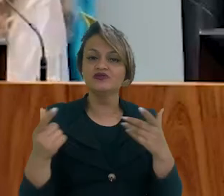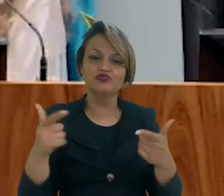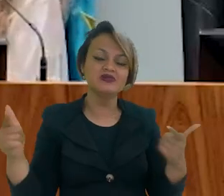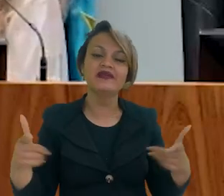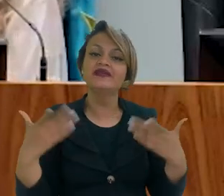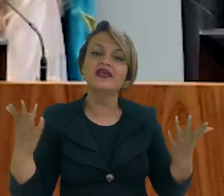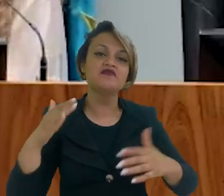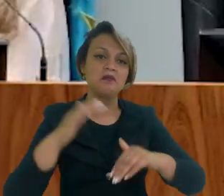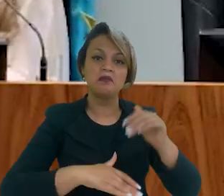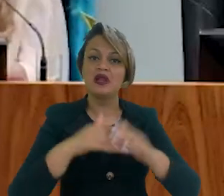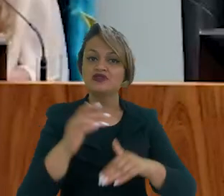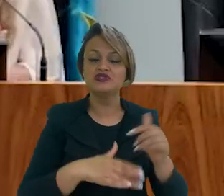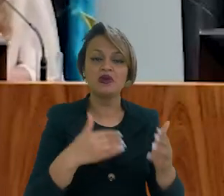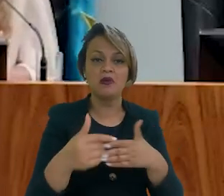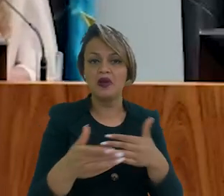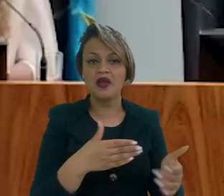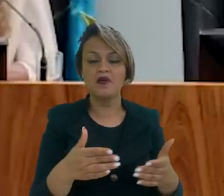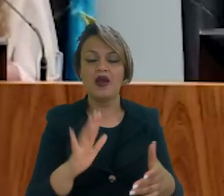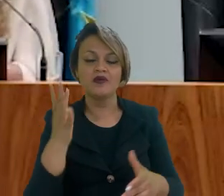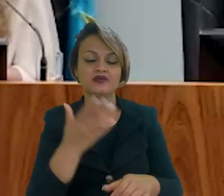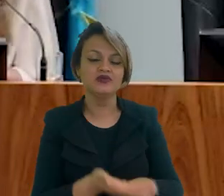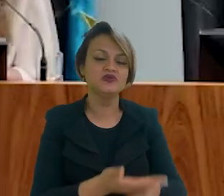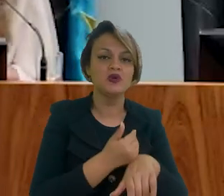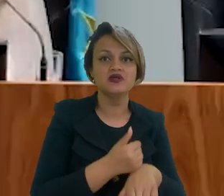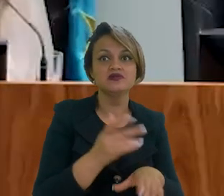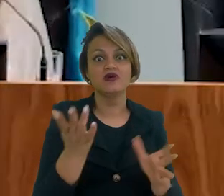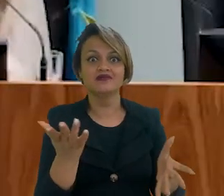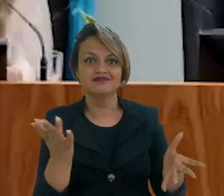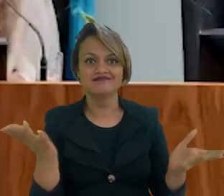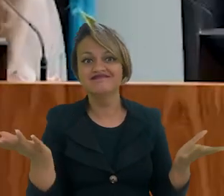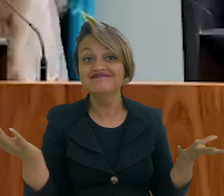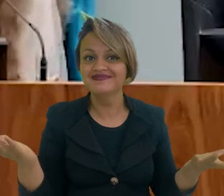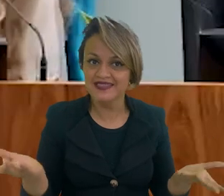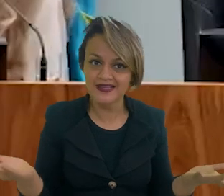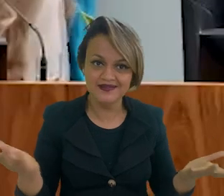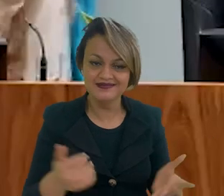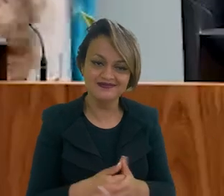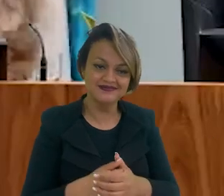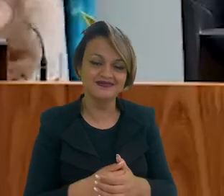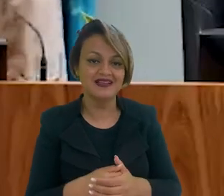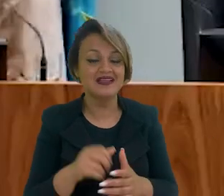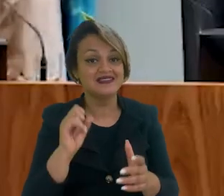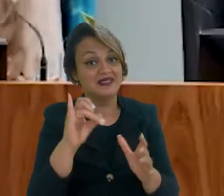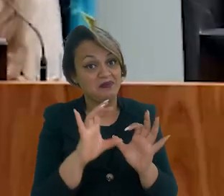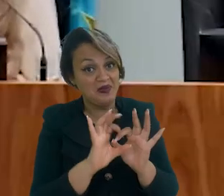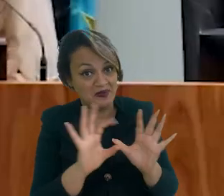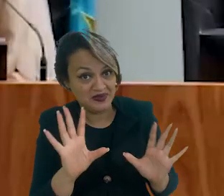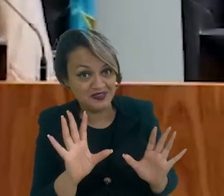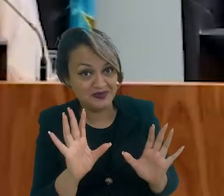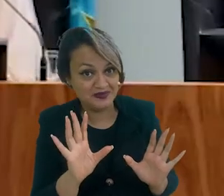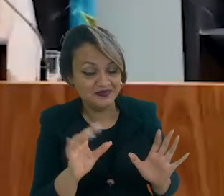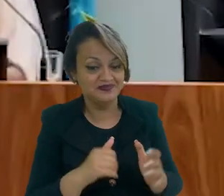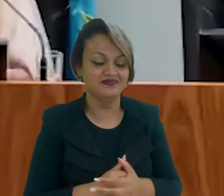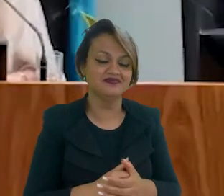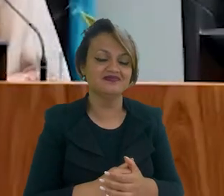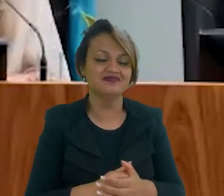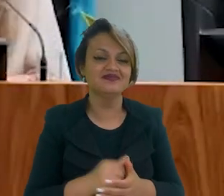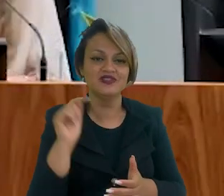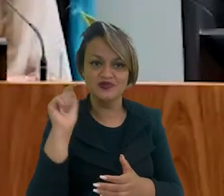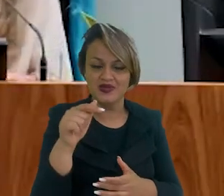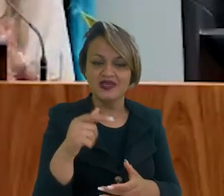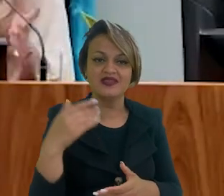é uma lamúria né o juiz não tem normas então aí vamos aplicar qualquer coisa aí vem um precedente aí olha emendei